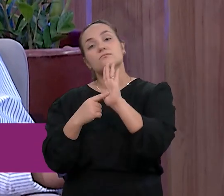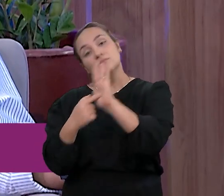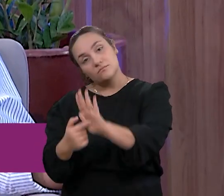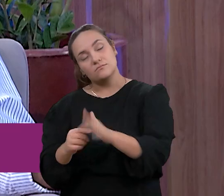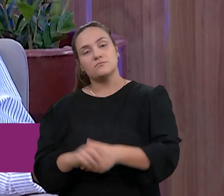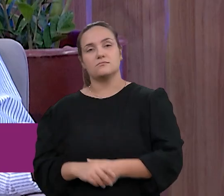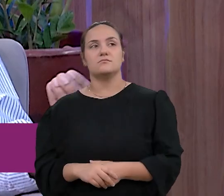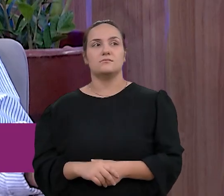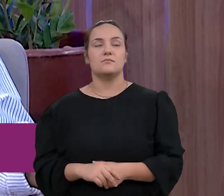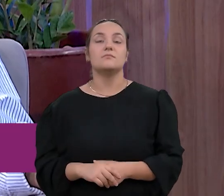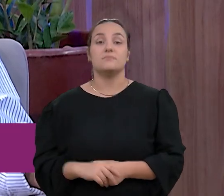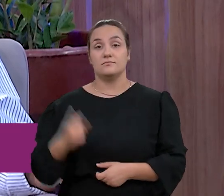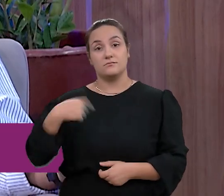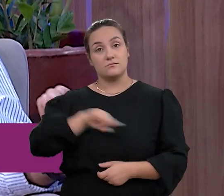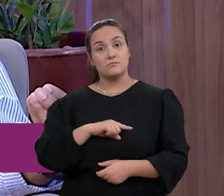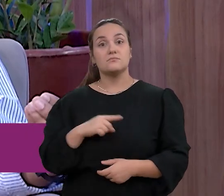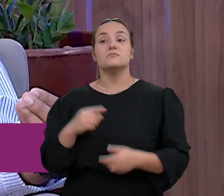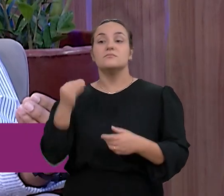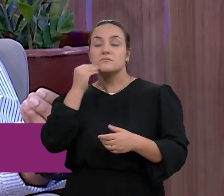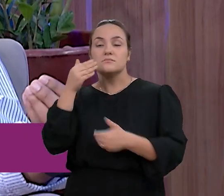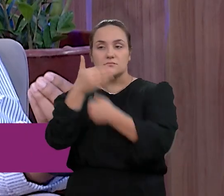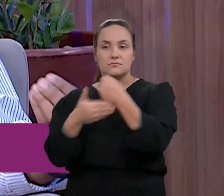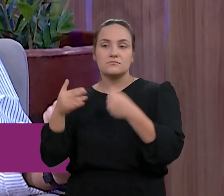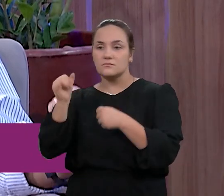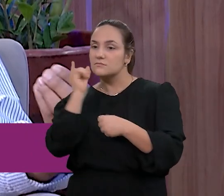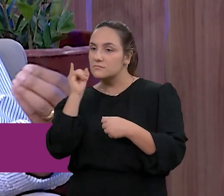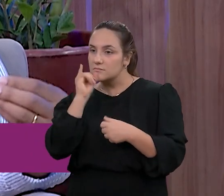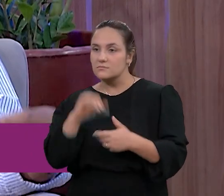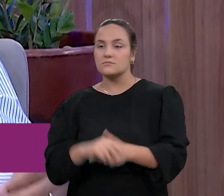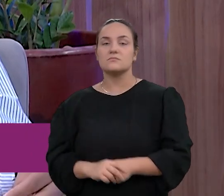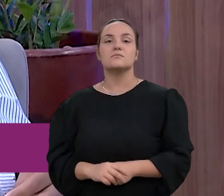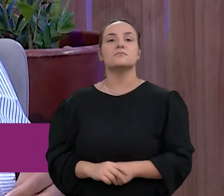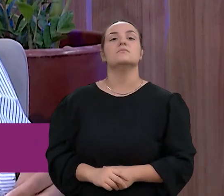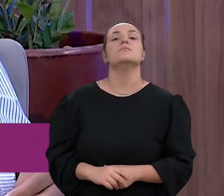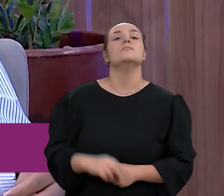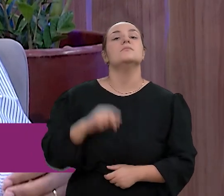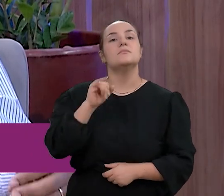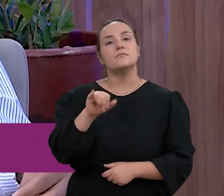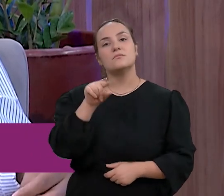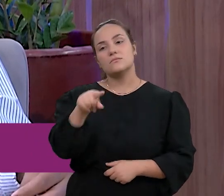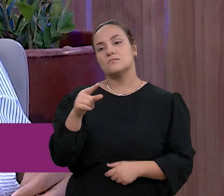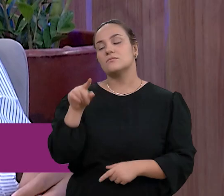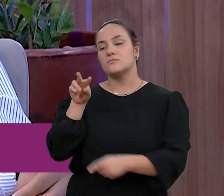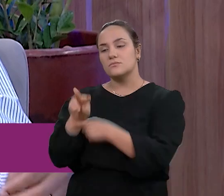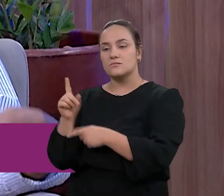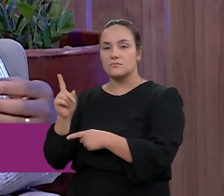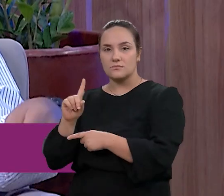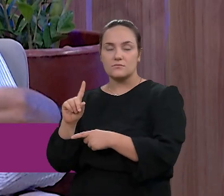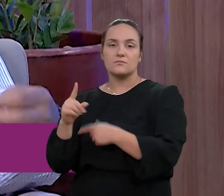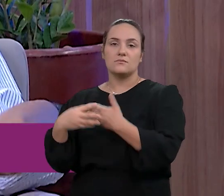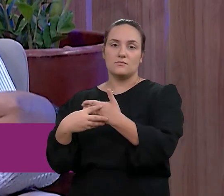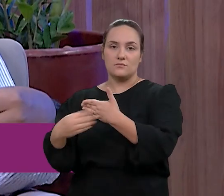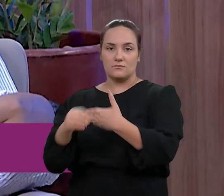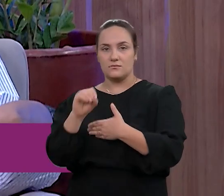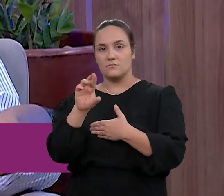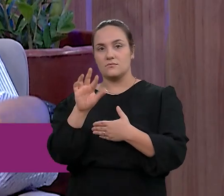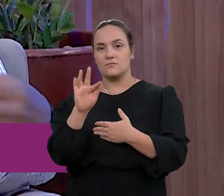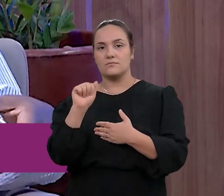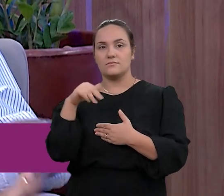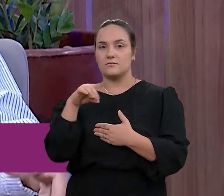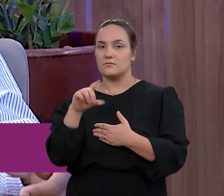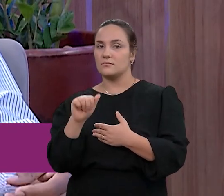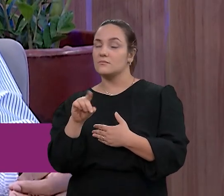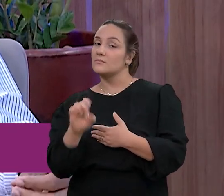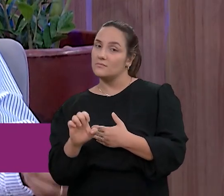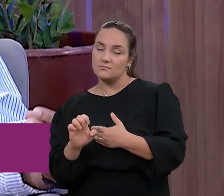seguinte a gente tem defendido isso a quando você não cuida dessa situação de orfandade naturalmente e de maneira Eh vamos dizer